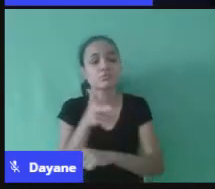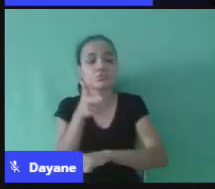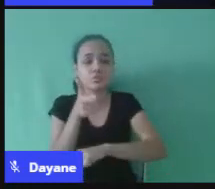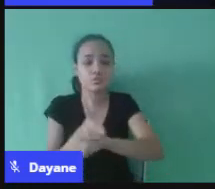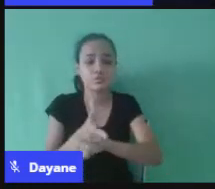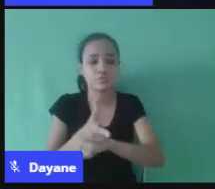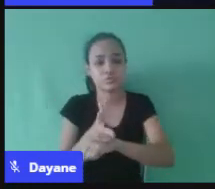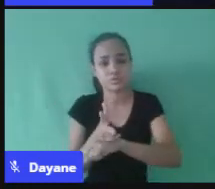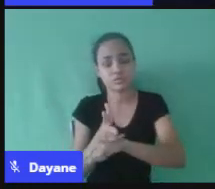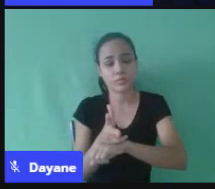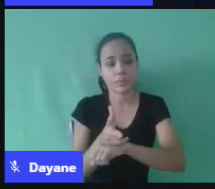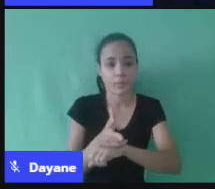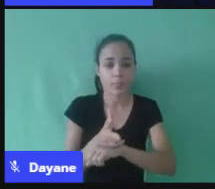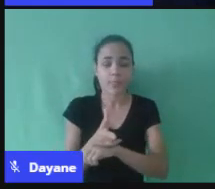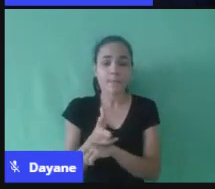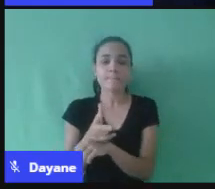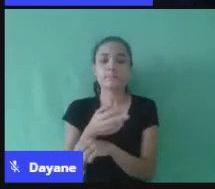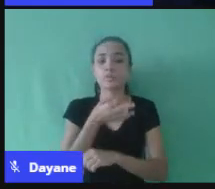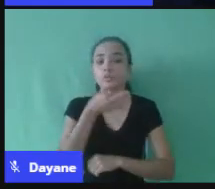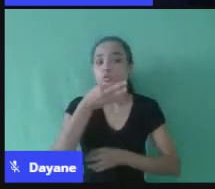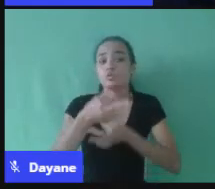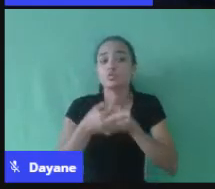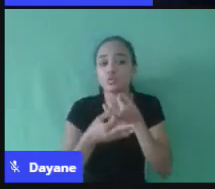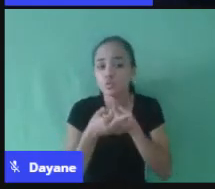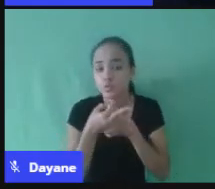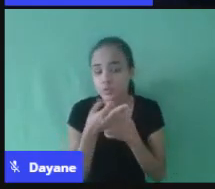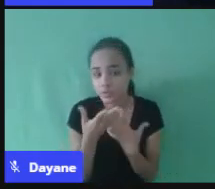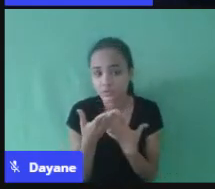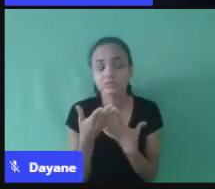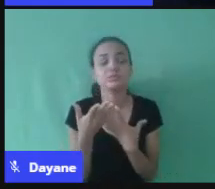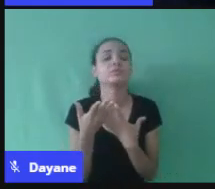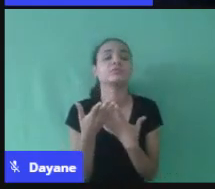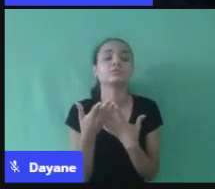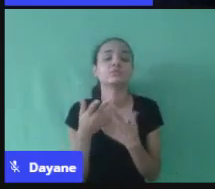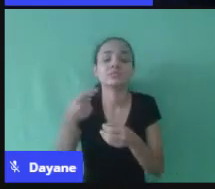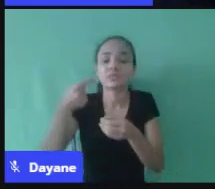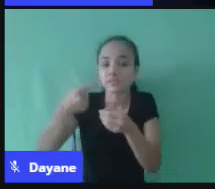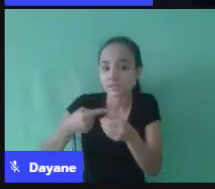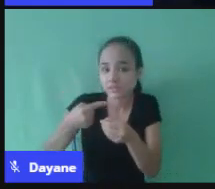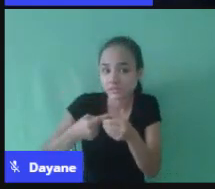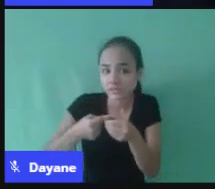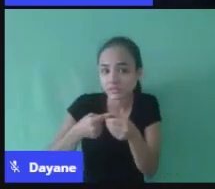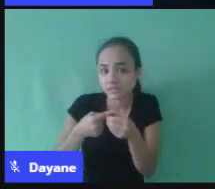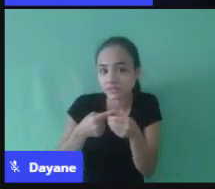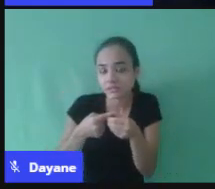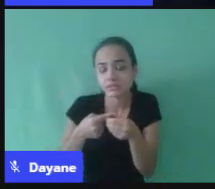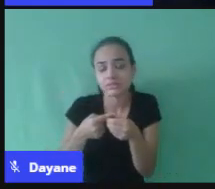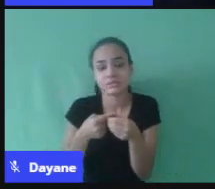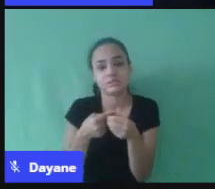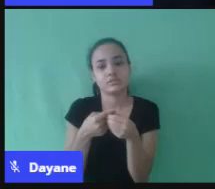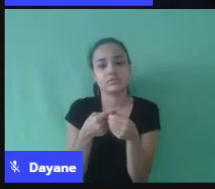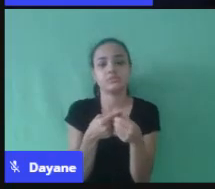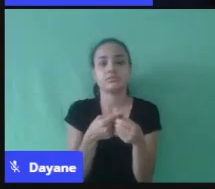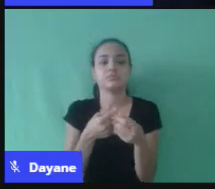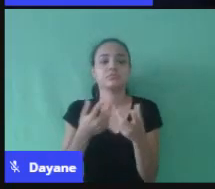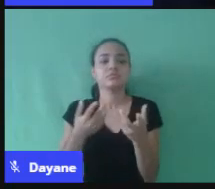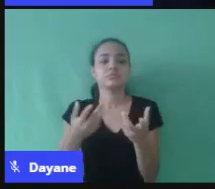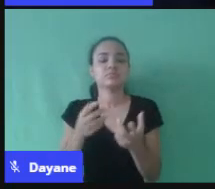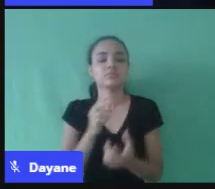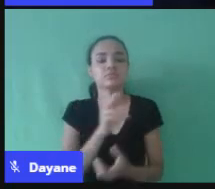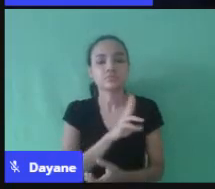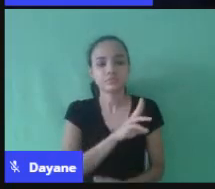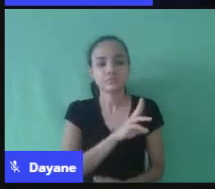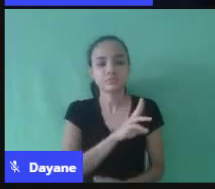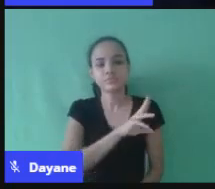das cidades, Campo Grande, né? Tem um vídeo falando da nossa cidade, do Campo Grande, do nome da cidade de